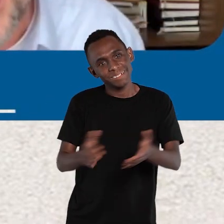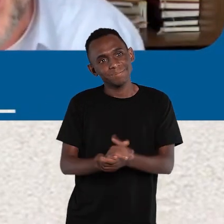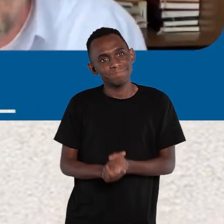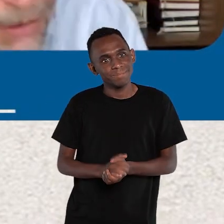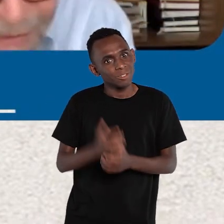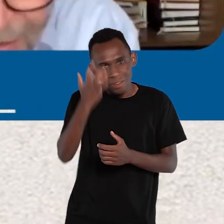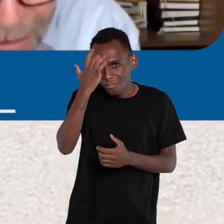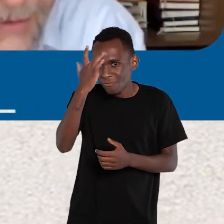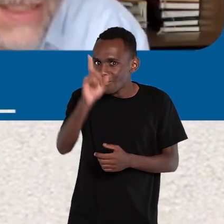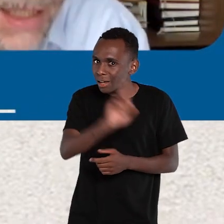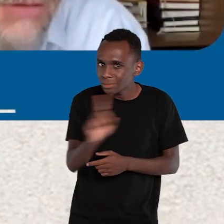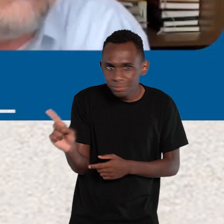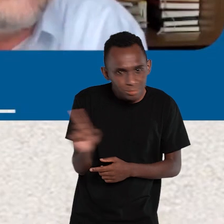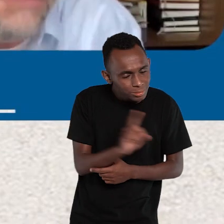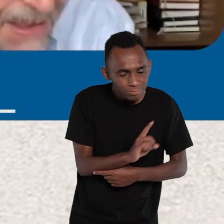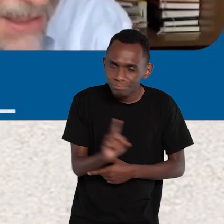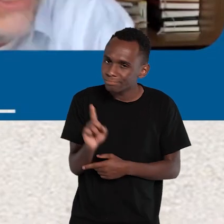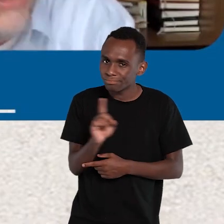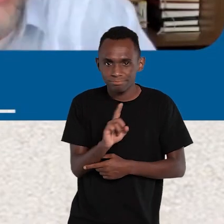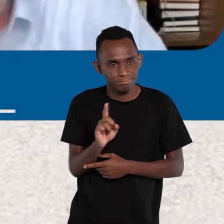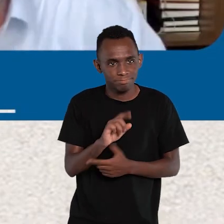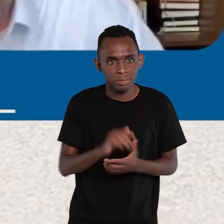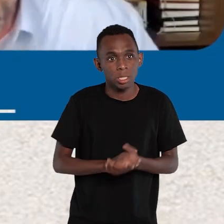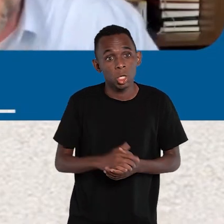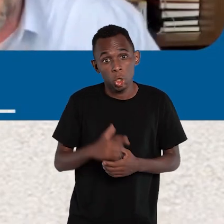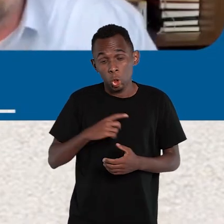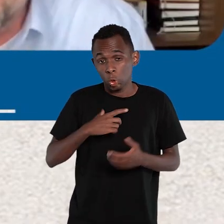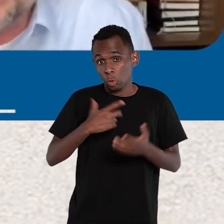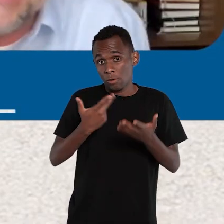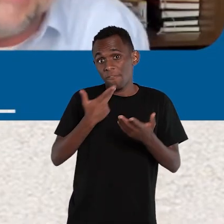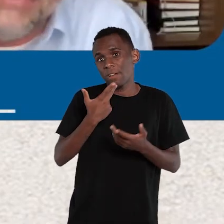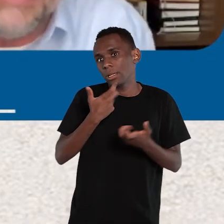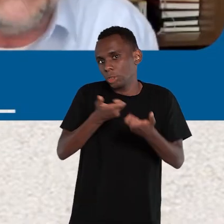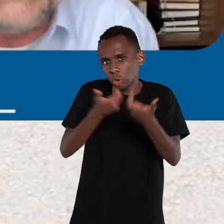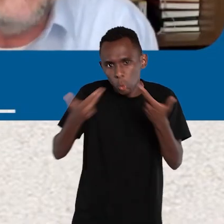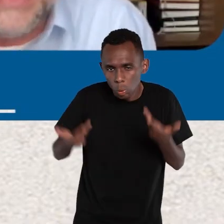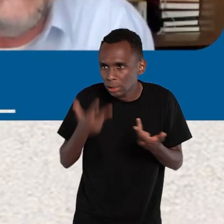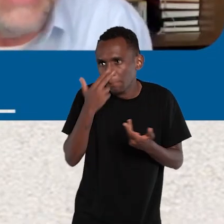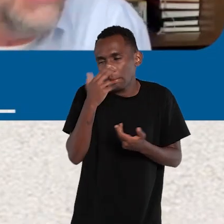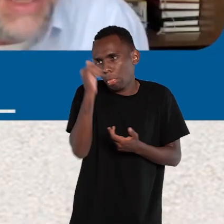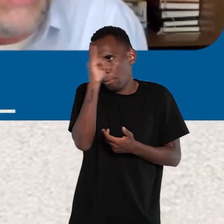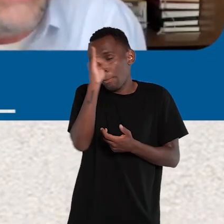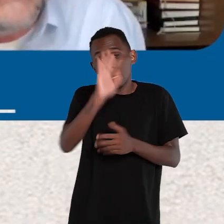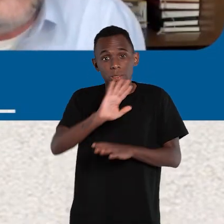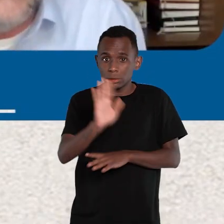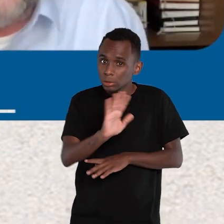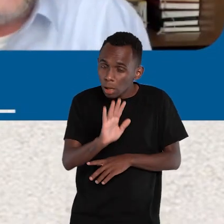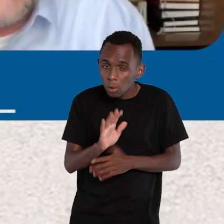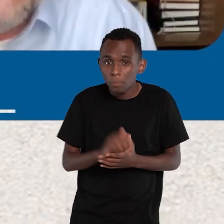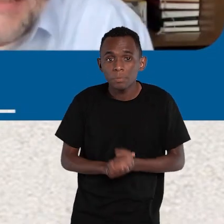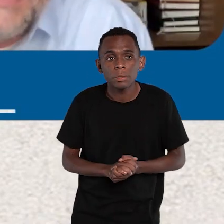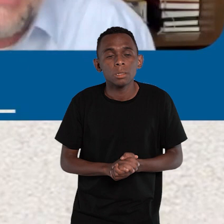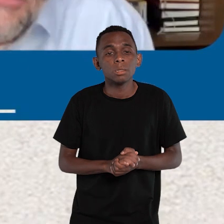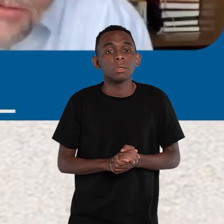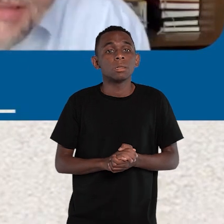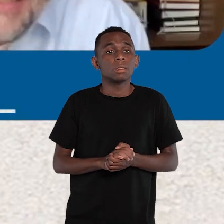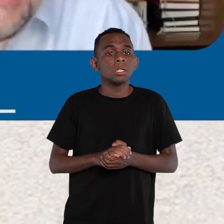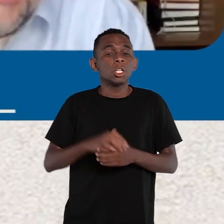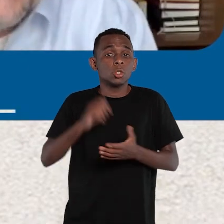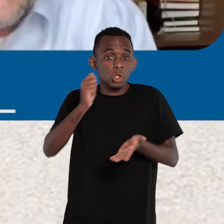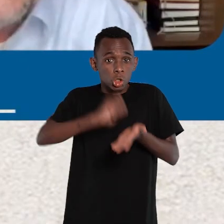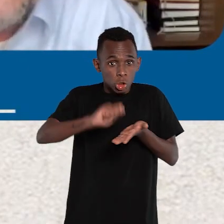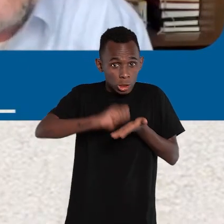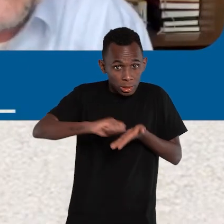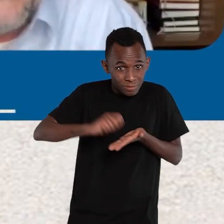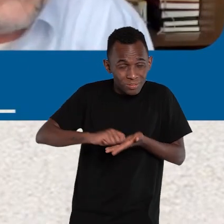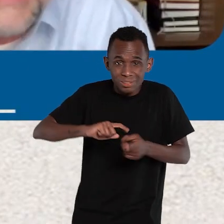estonteante. Não é fácil de fazer, não. Não pense, eu estou falando de coisas que às vezes pode parecer banal aqui, não é. É você mesmo, como eu disse,